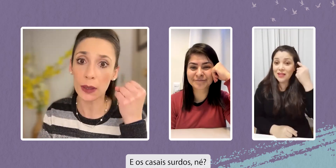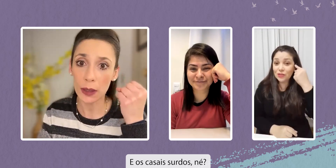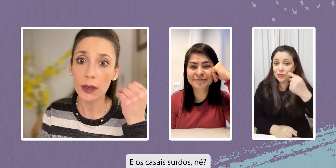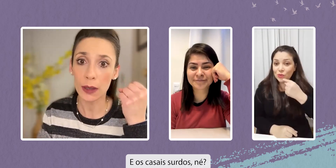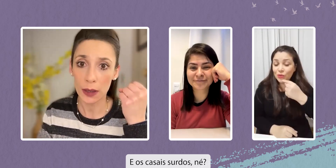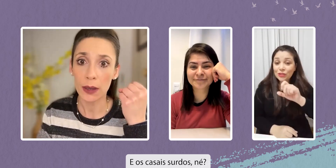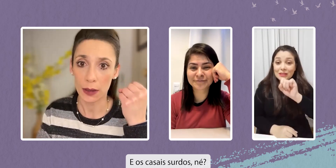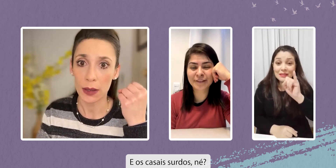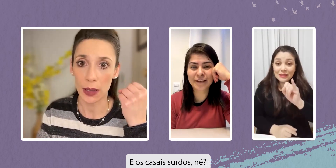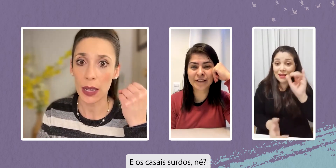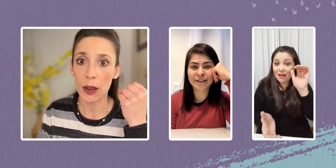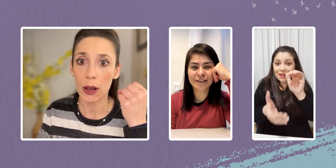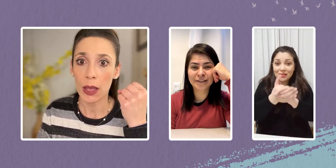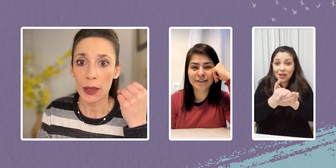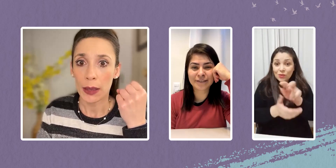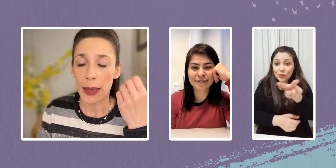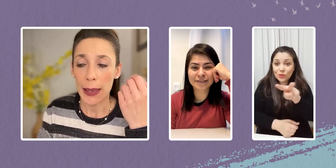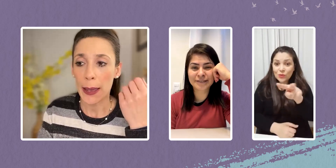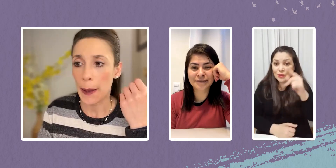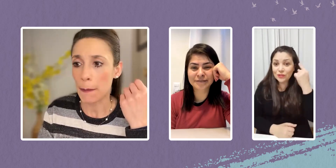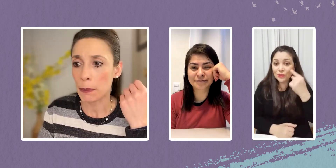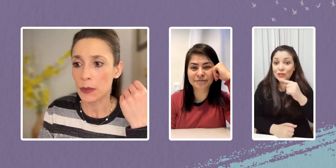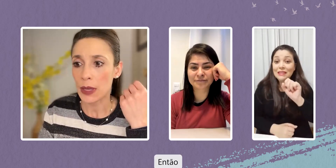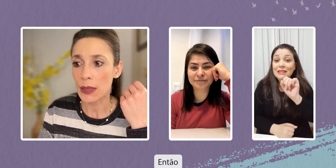surdos. Né?